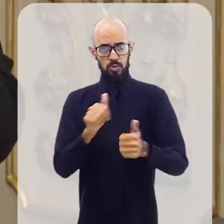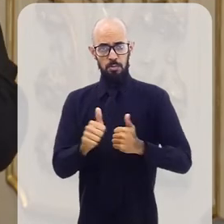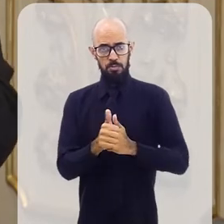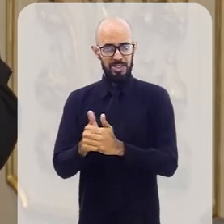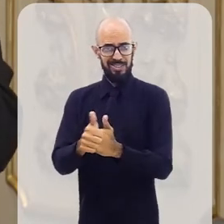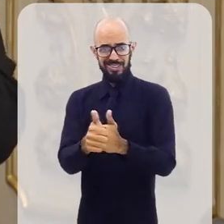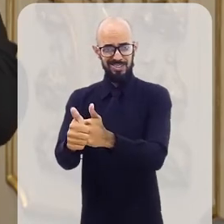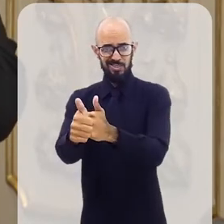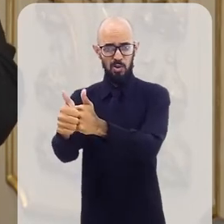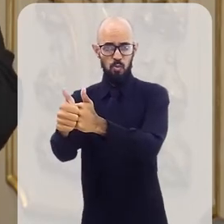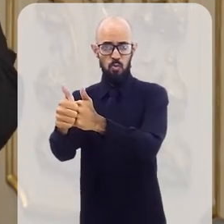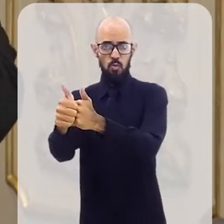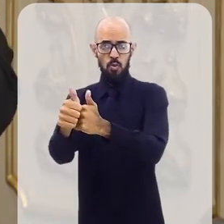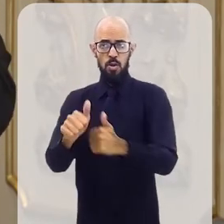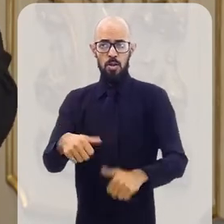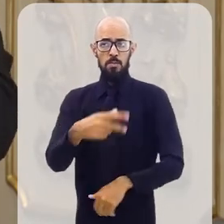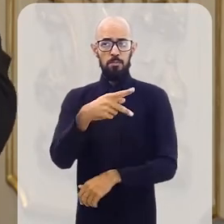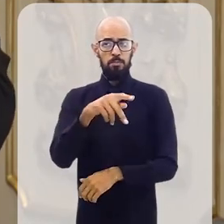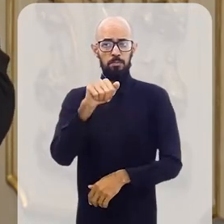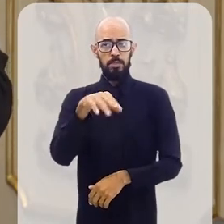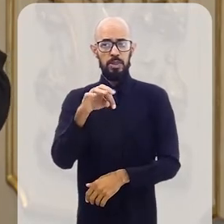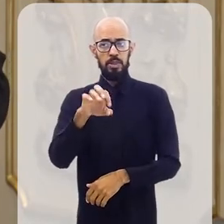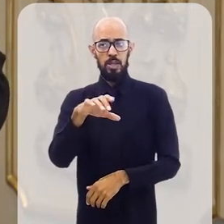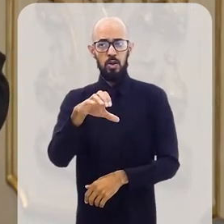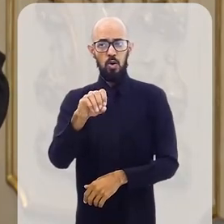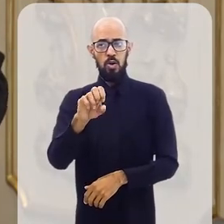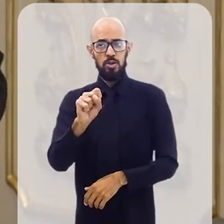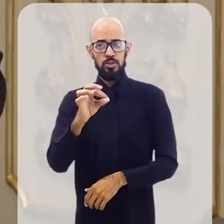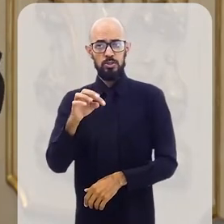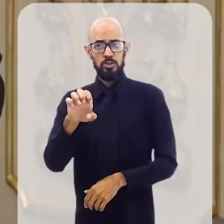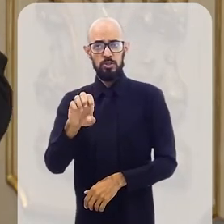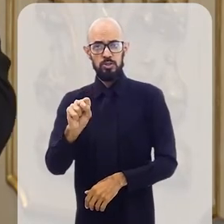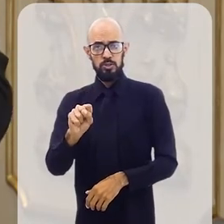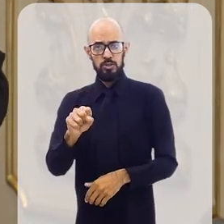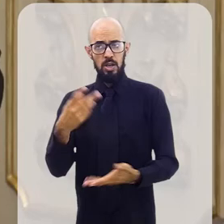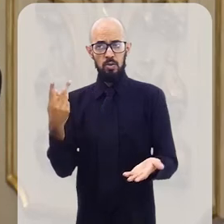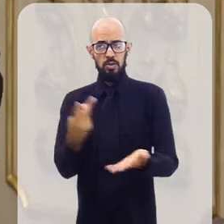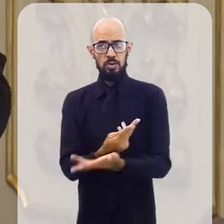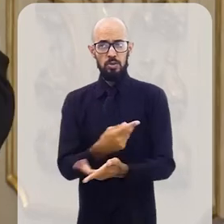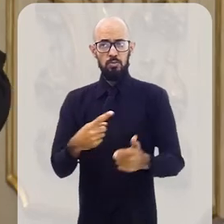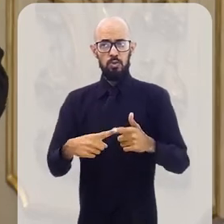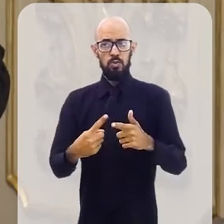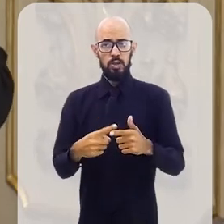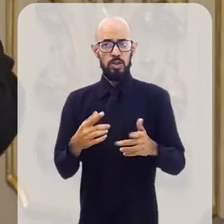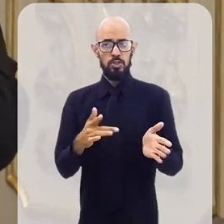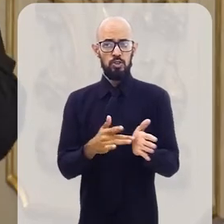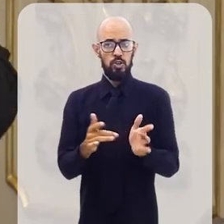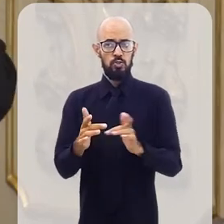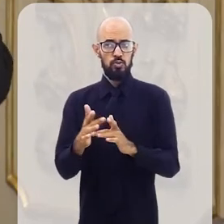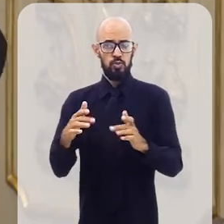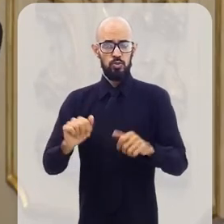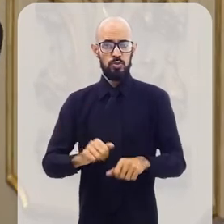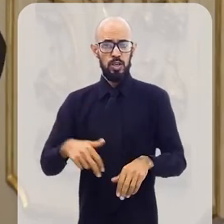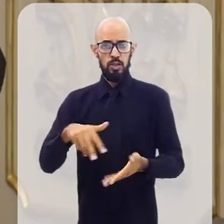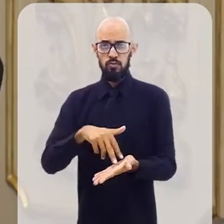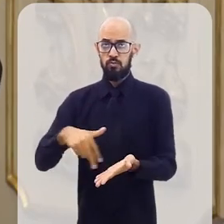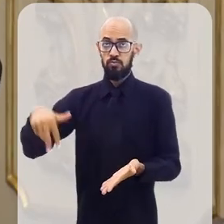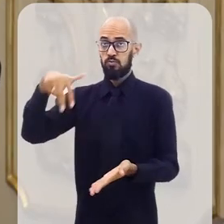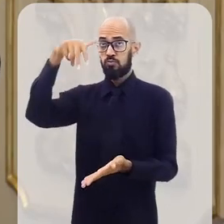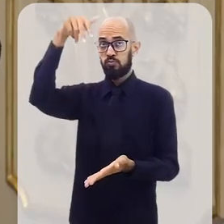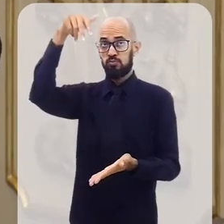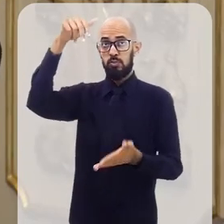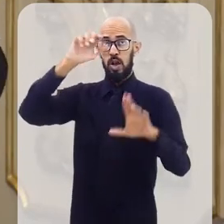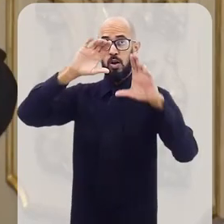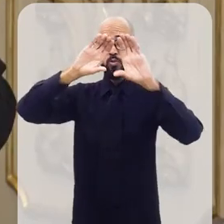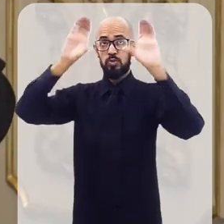medo das perseguições Pentecostes ou cresceu porque Jesus ele ascendeu